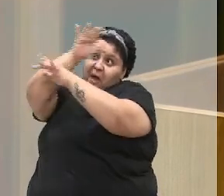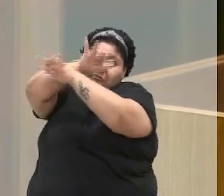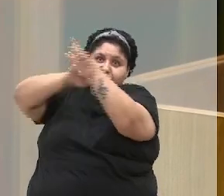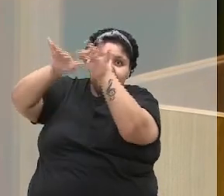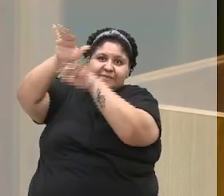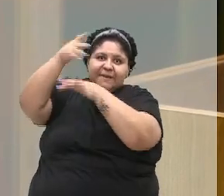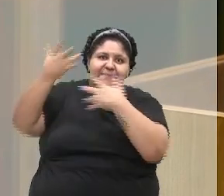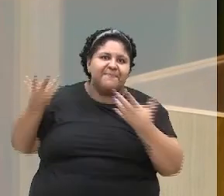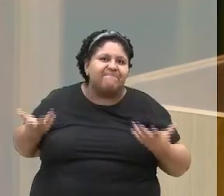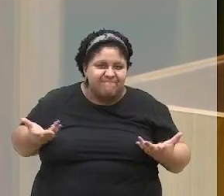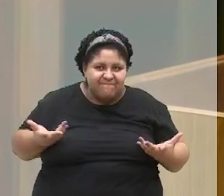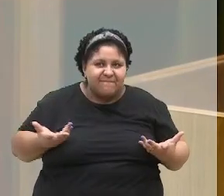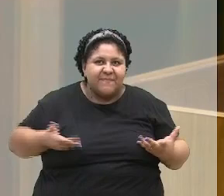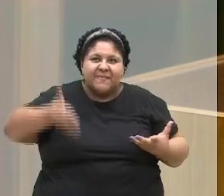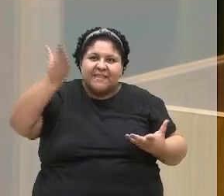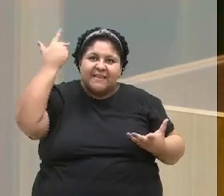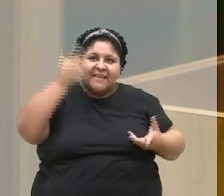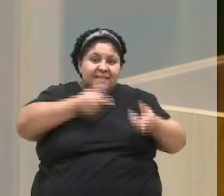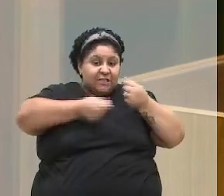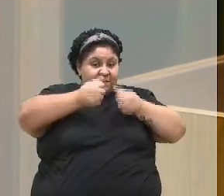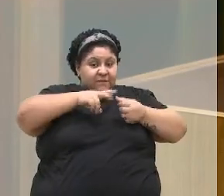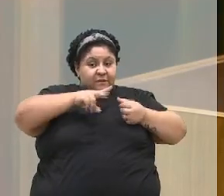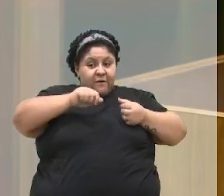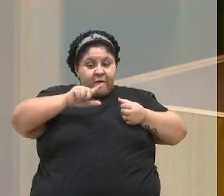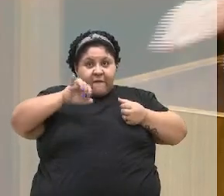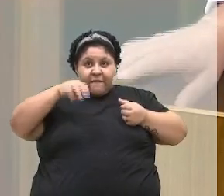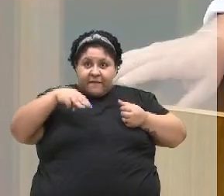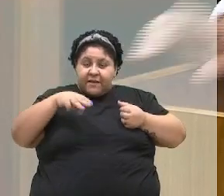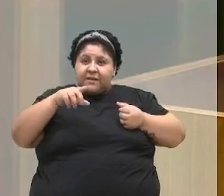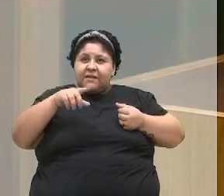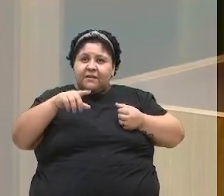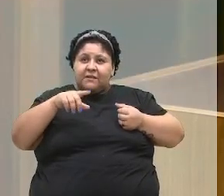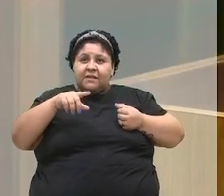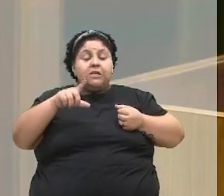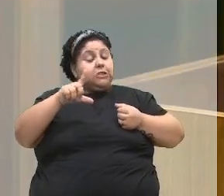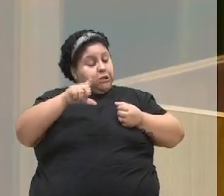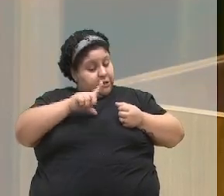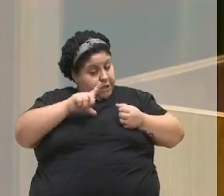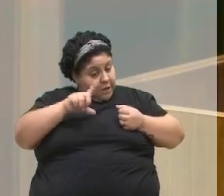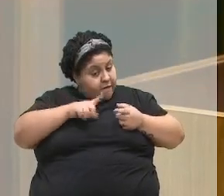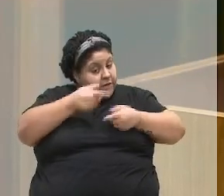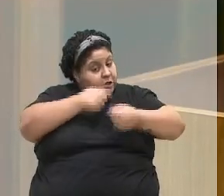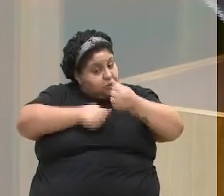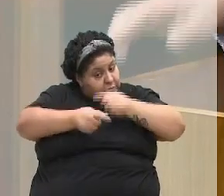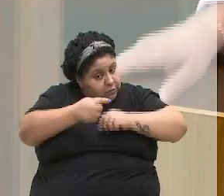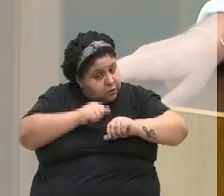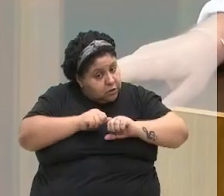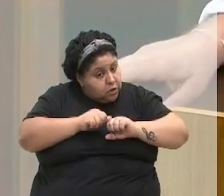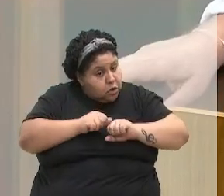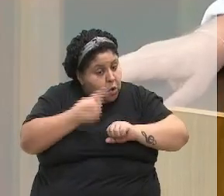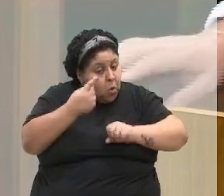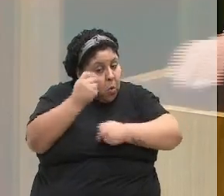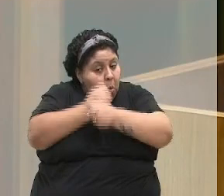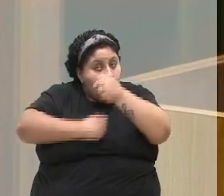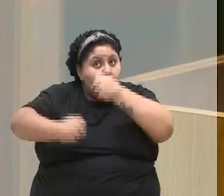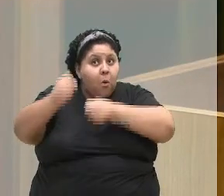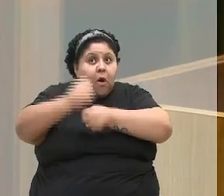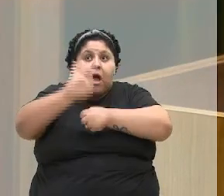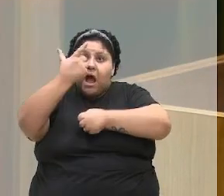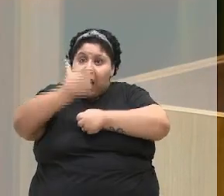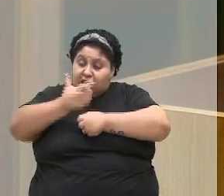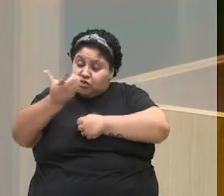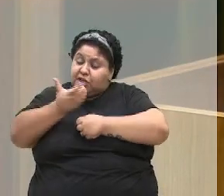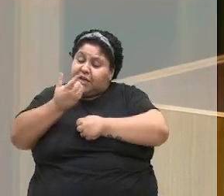Nelson, administração Vanim. Essa rua deu problema. Na administração Vanim. Ficou 1 ano atrás. E eu acho que aqui vai ficar 1 ano